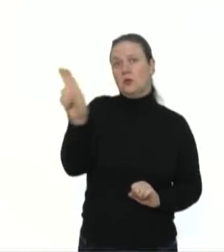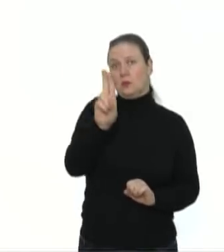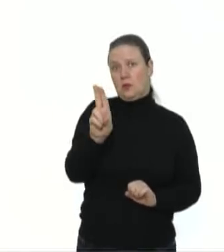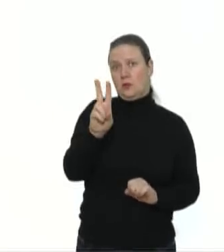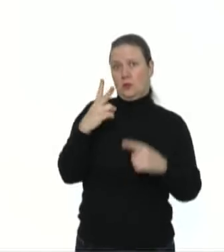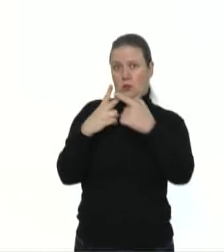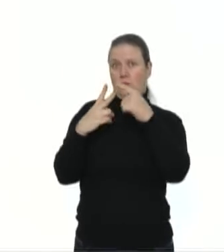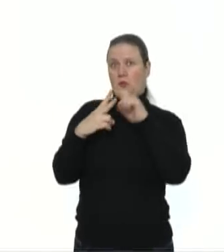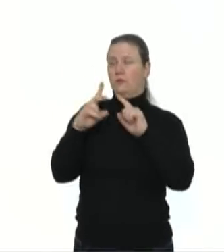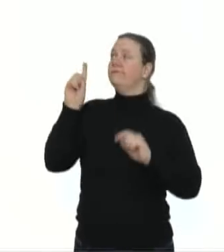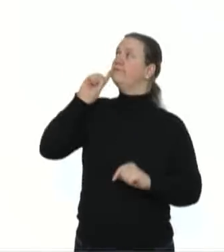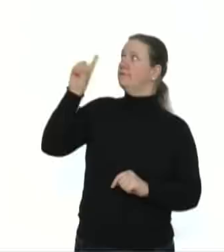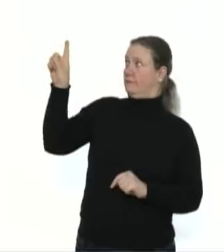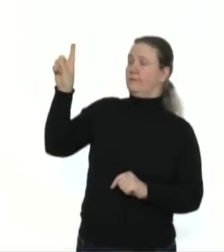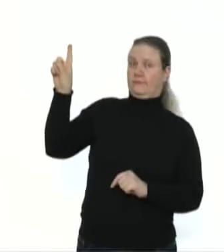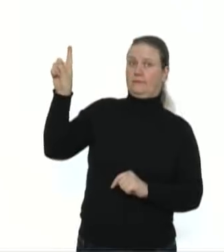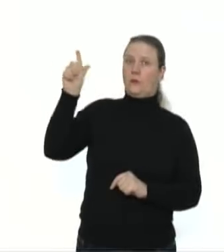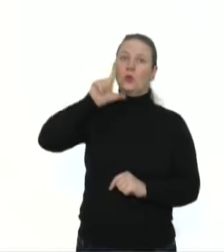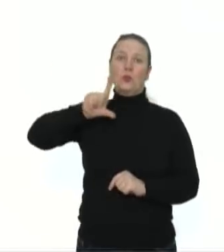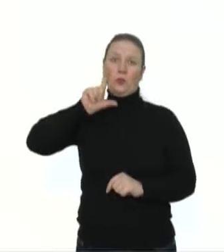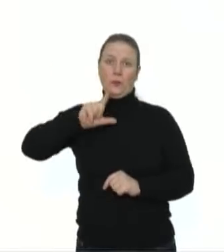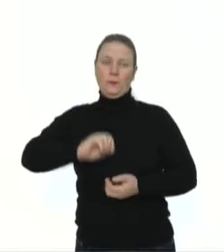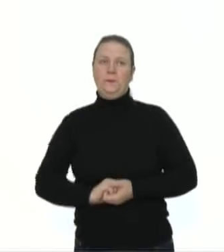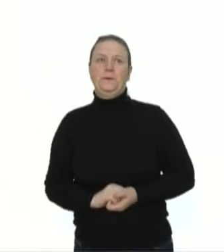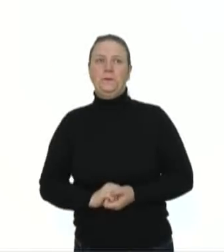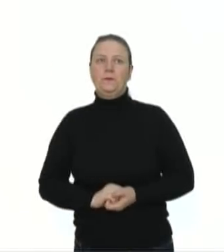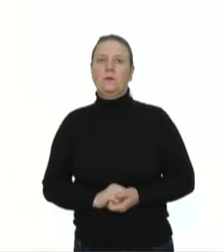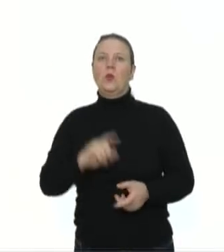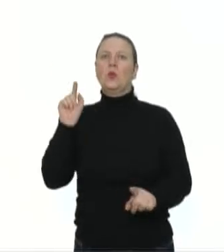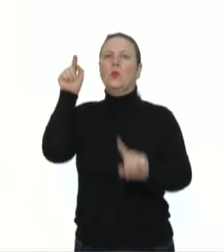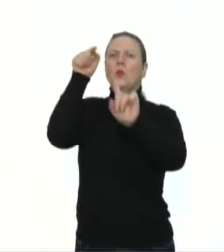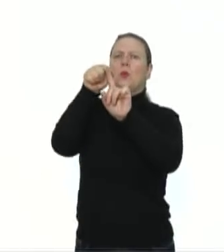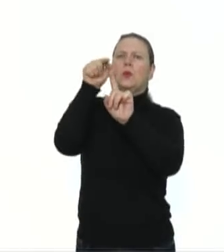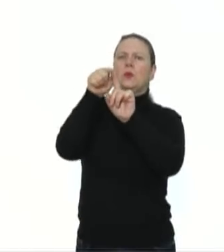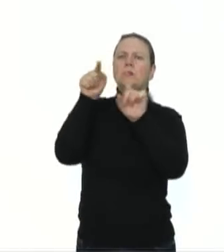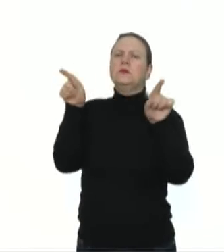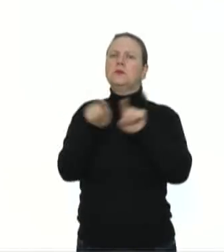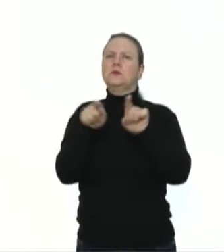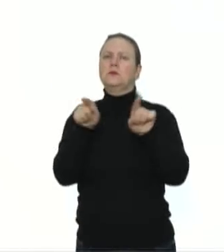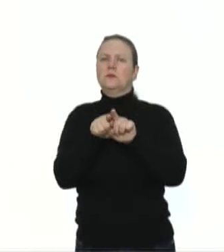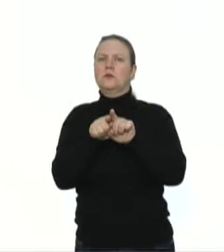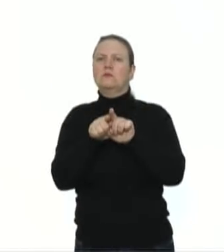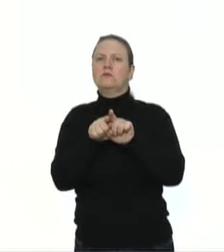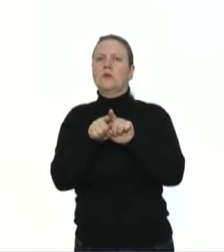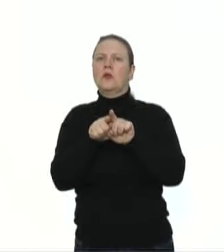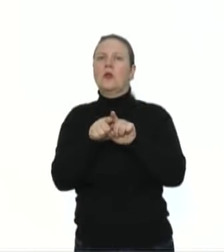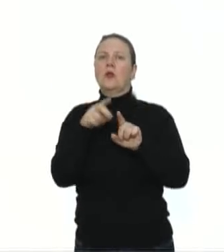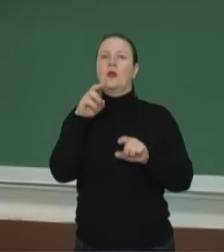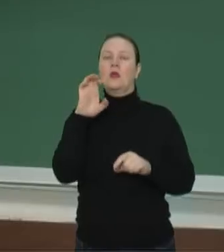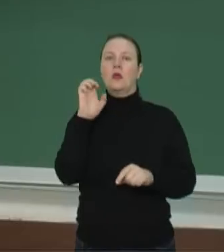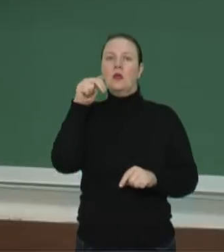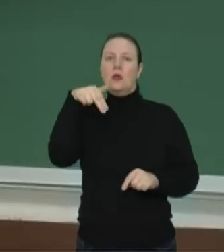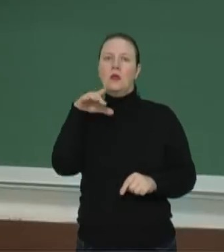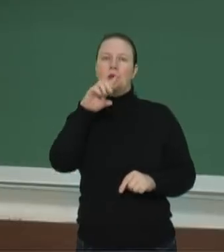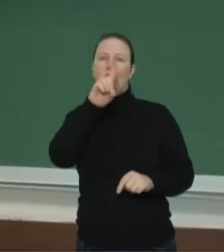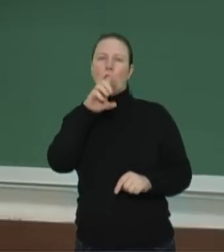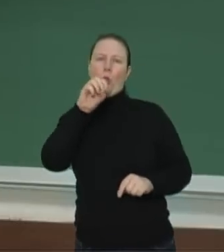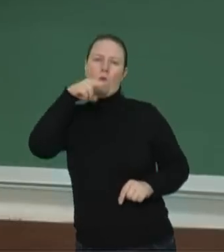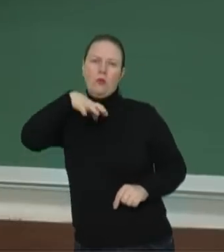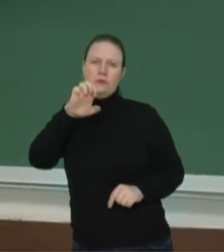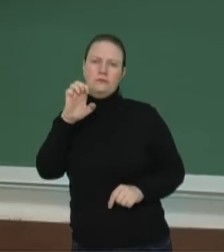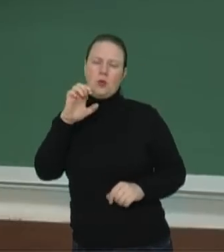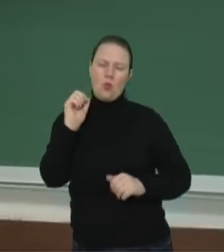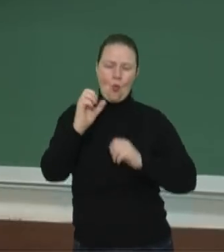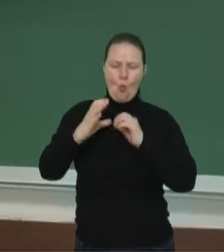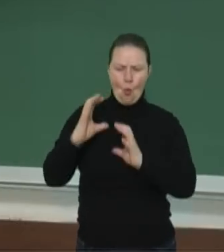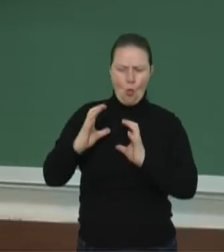e Yale, duas universidades norte-americanas. O objetivo é alcançar a end zone, levar a bola até